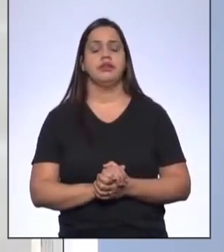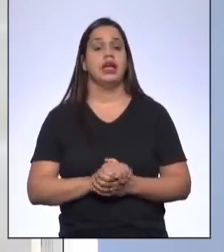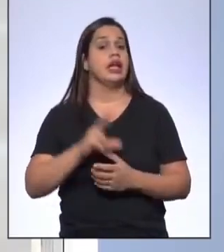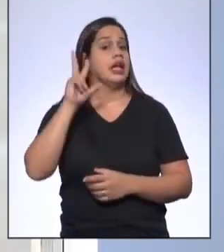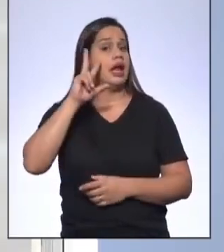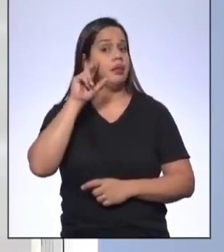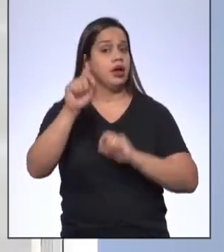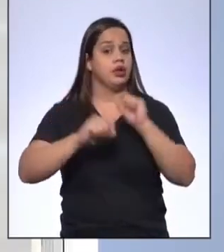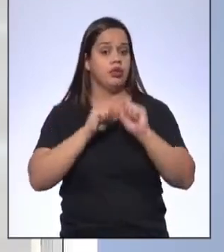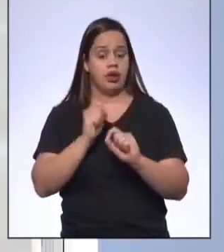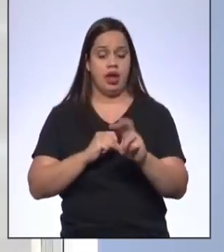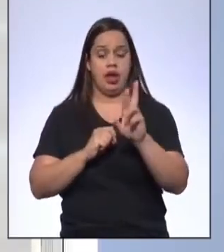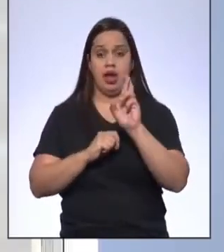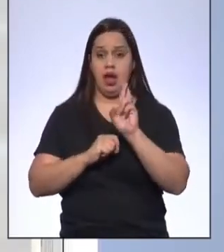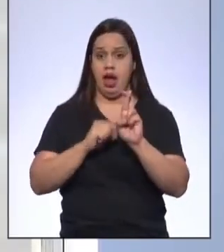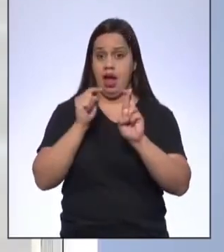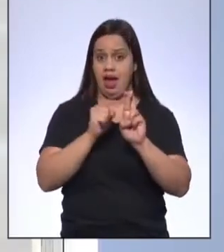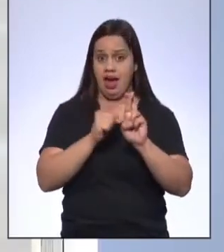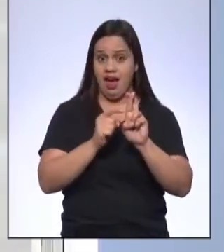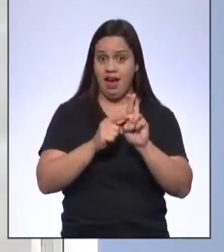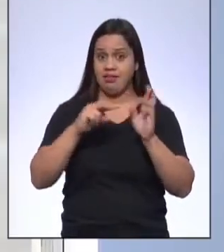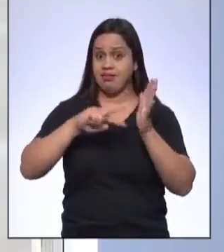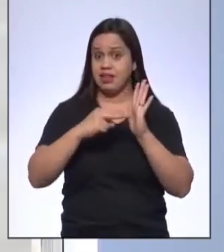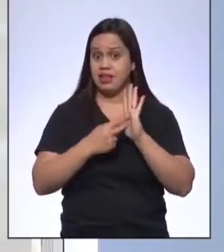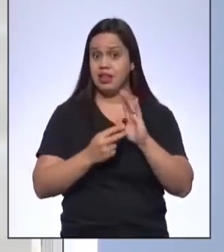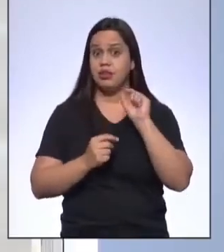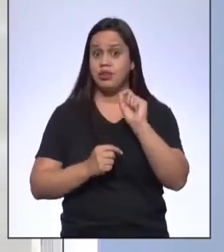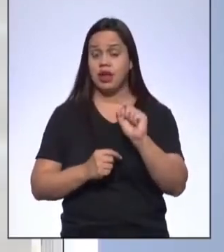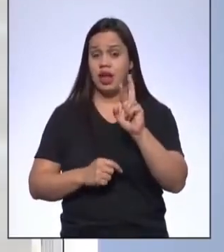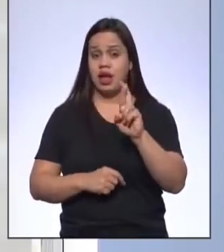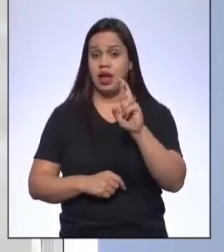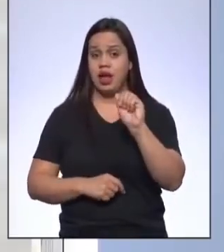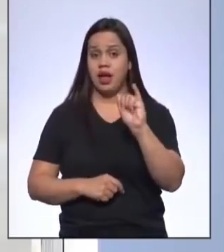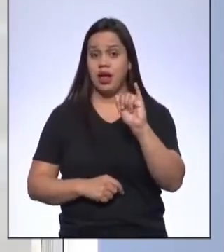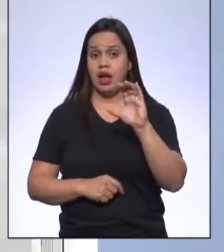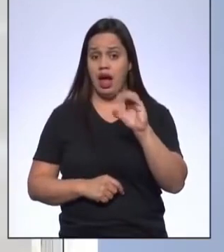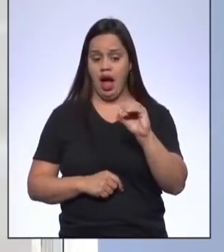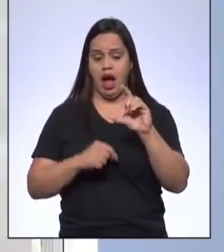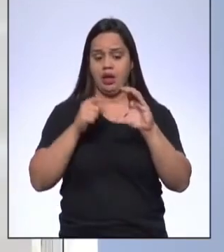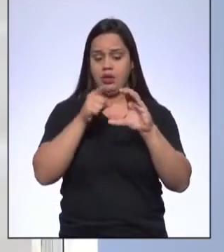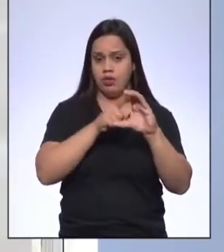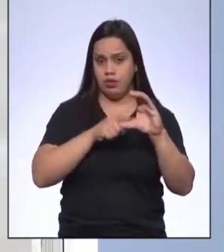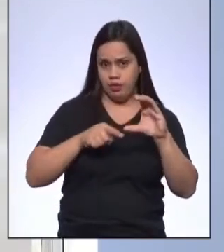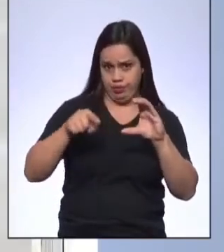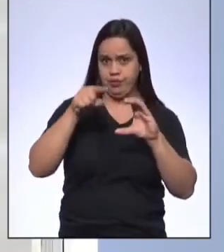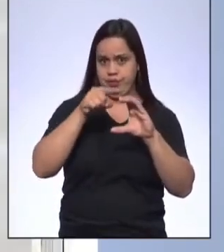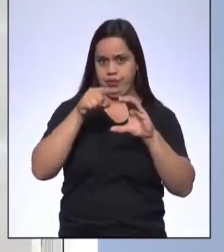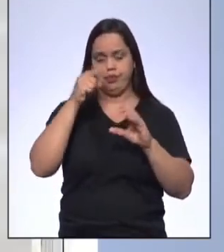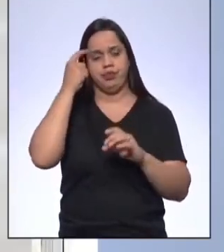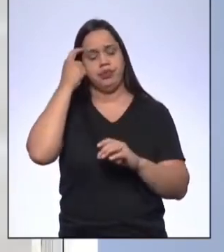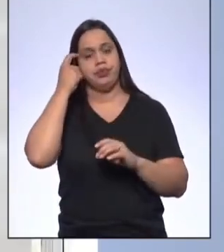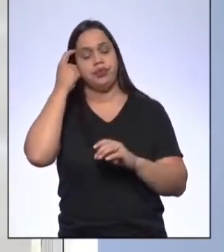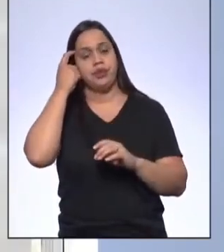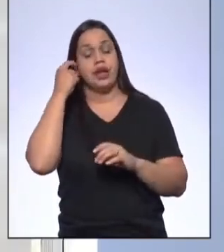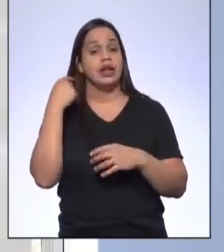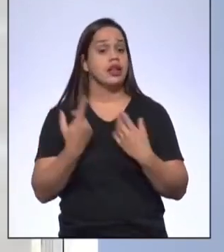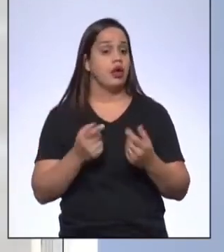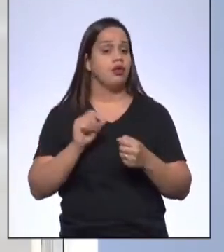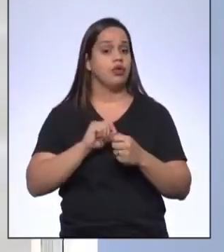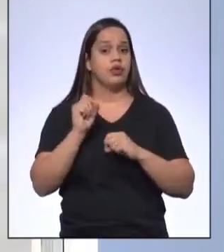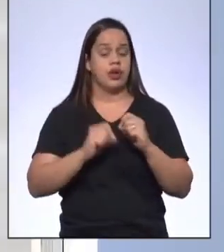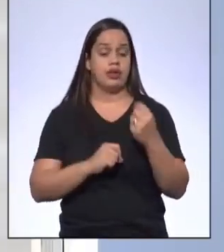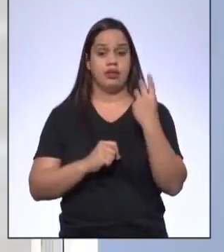o R é raio, tá bom? Isso, Raio da circunferência. Esses dois valores aqui são raio. Então eu venho